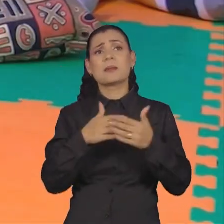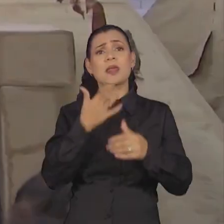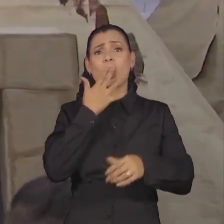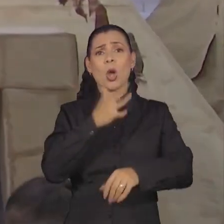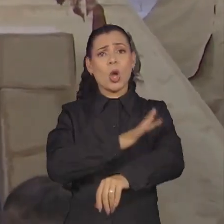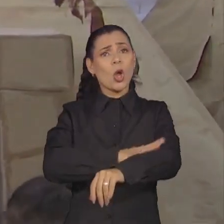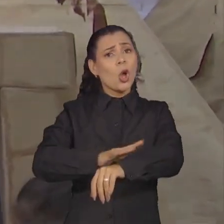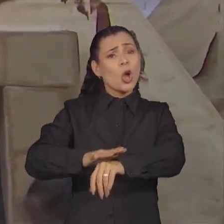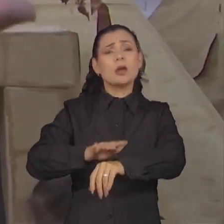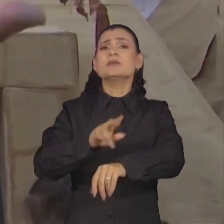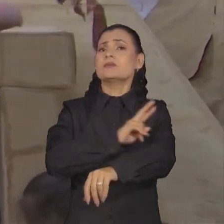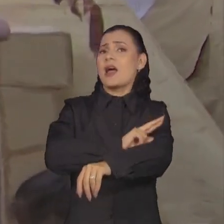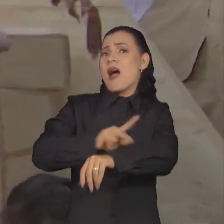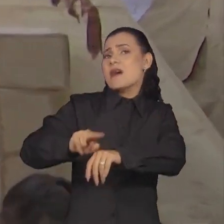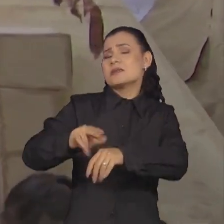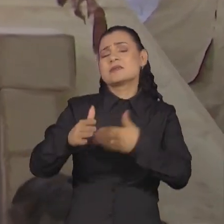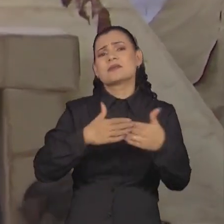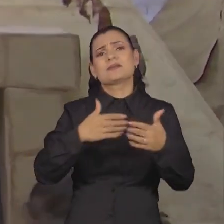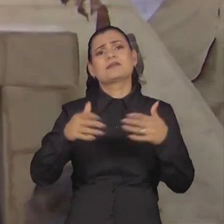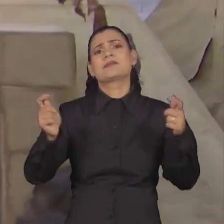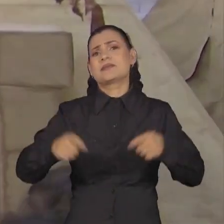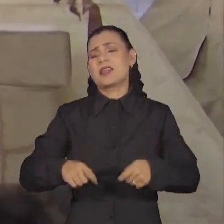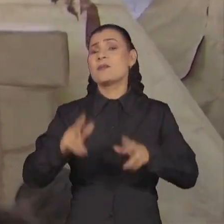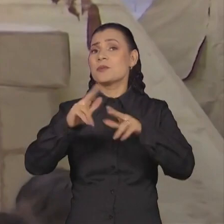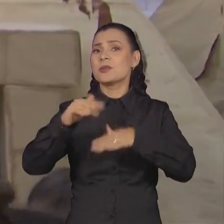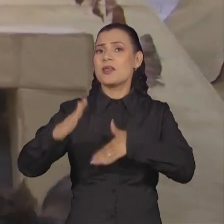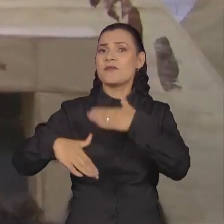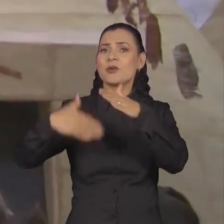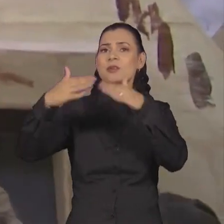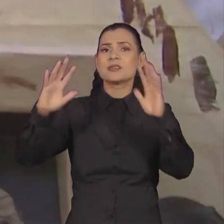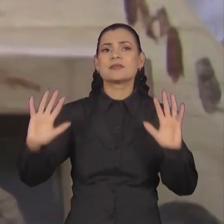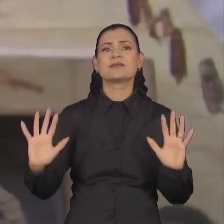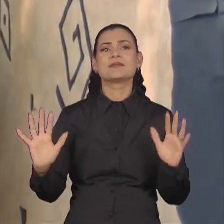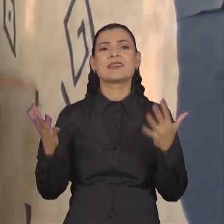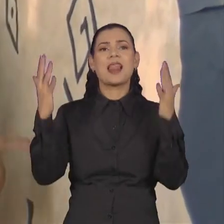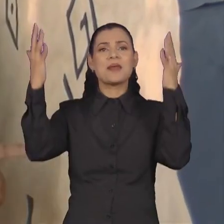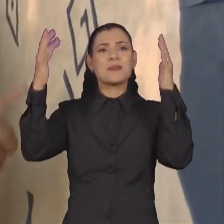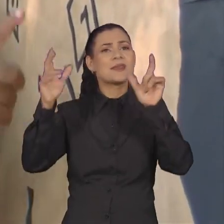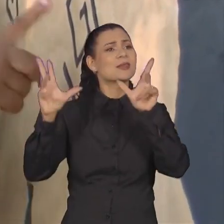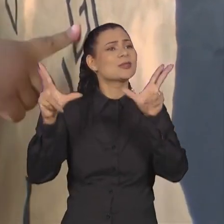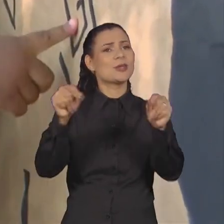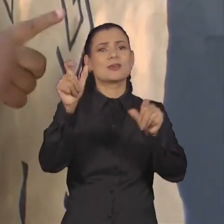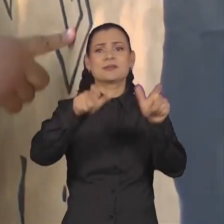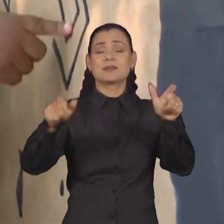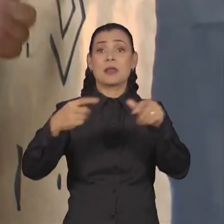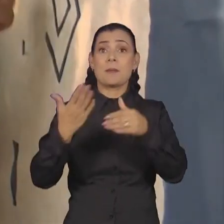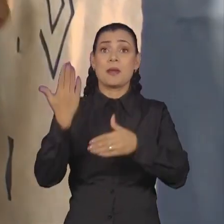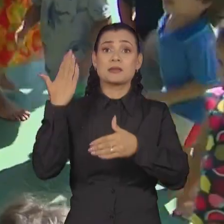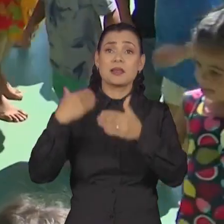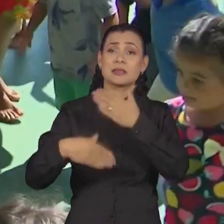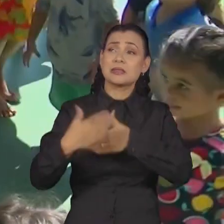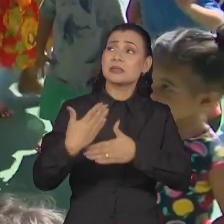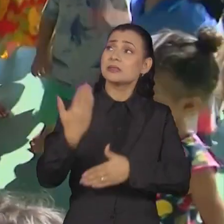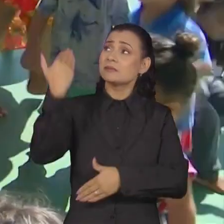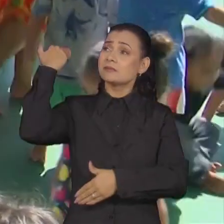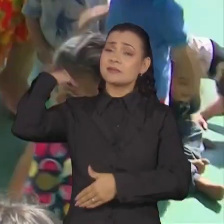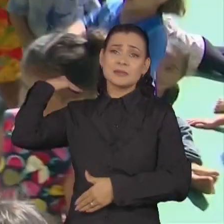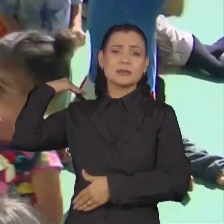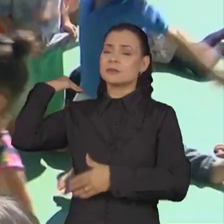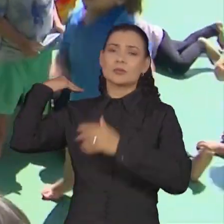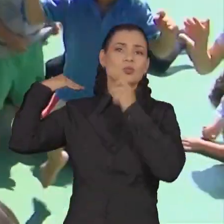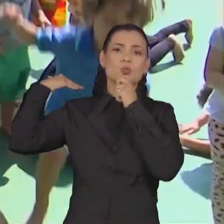cor. Essa evolução é sentida e celebrada por todos que no passado não tiveram